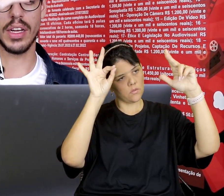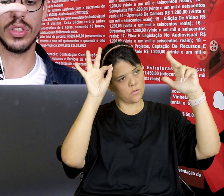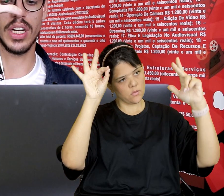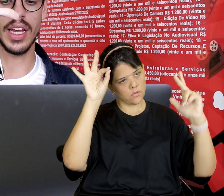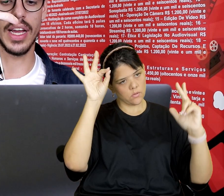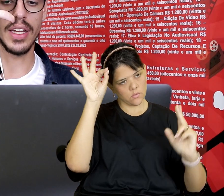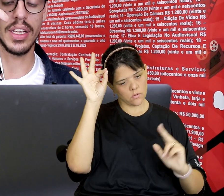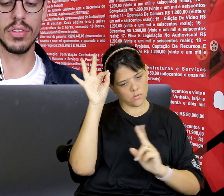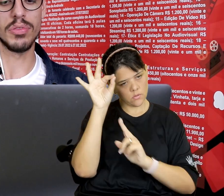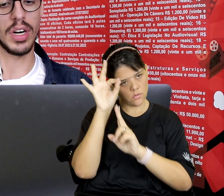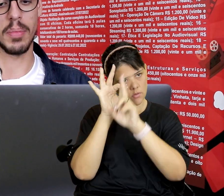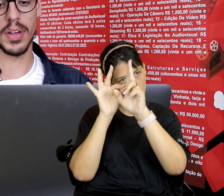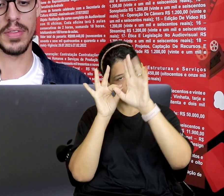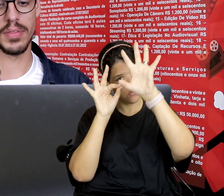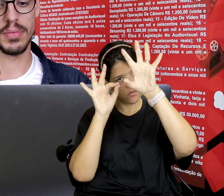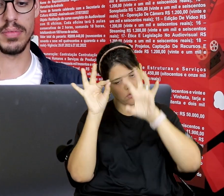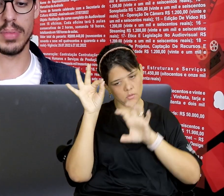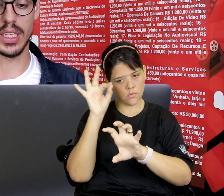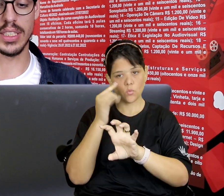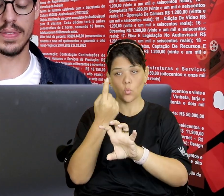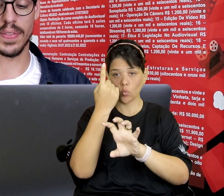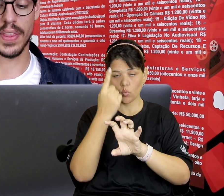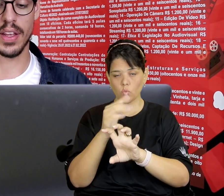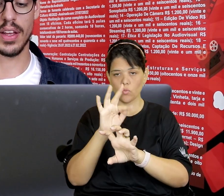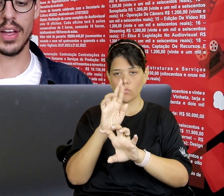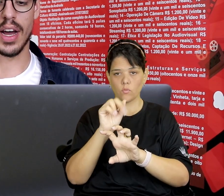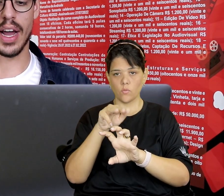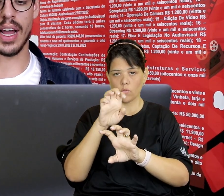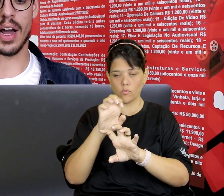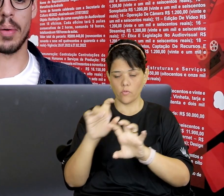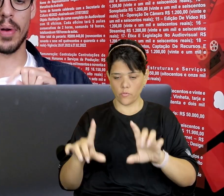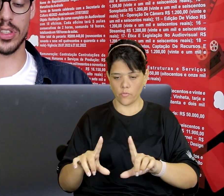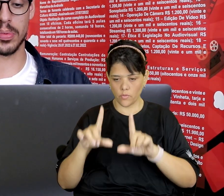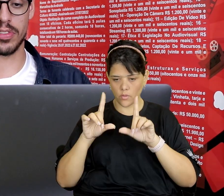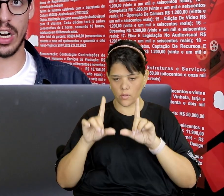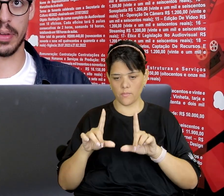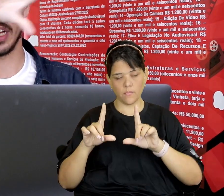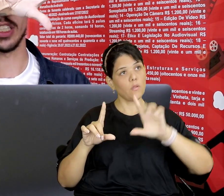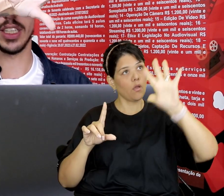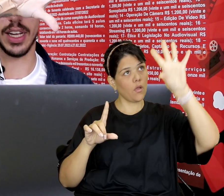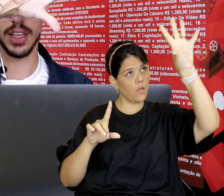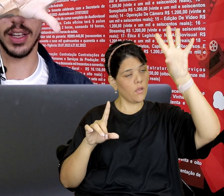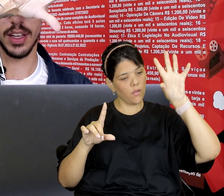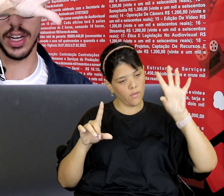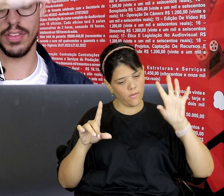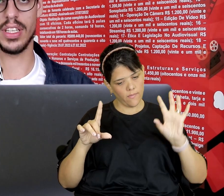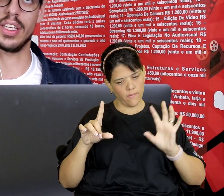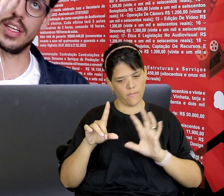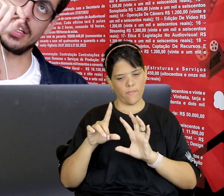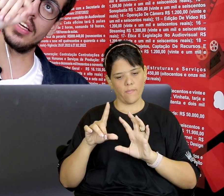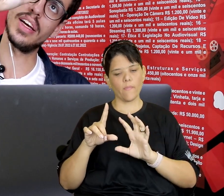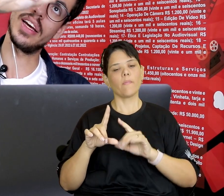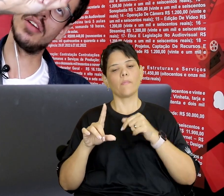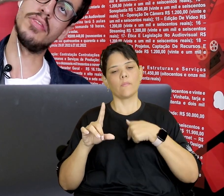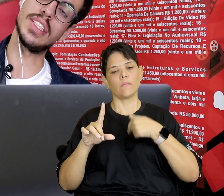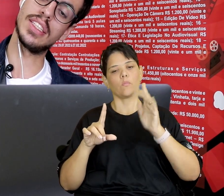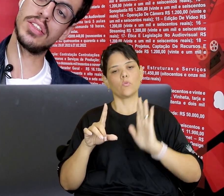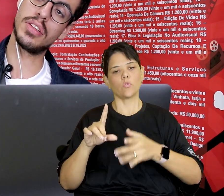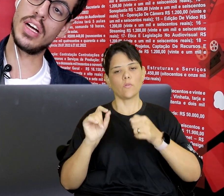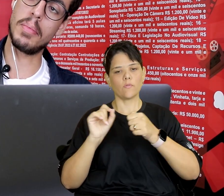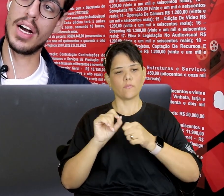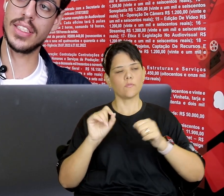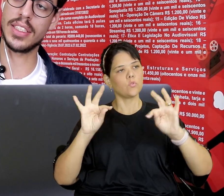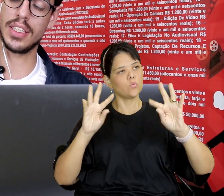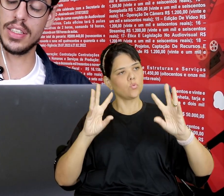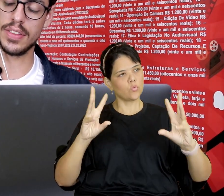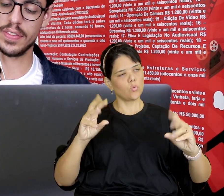E aí eu tirei ele em um frame. Beleza? Aí, próximo frame, ele já está aqui. Aí eu vou ter que ir, refazer